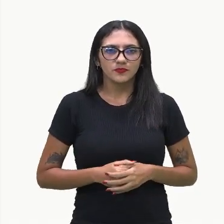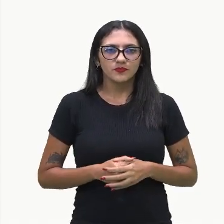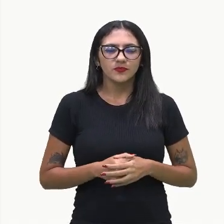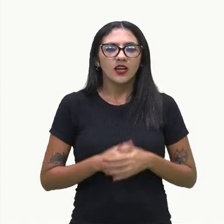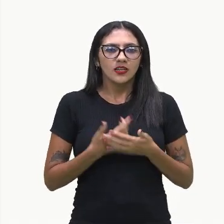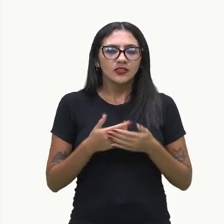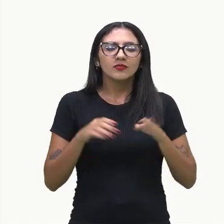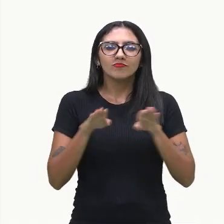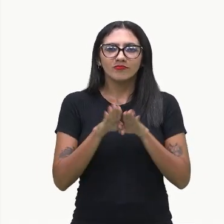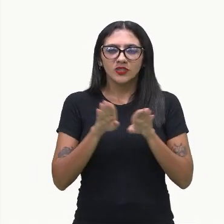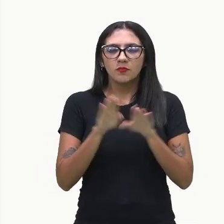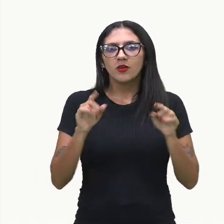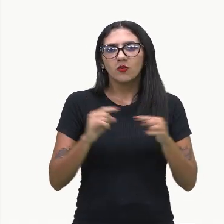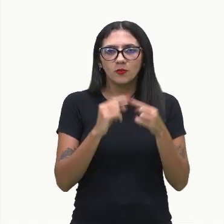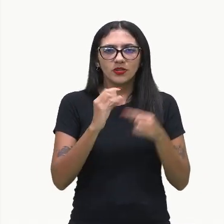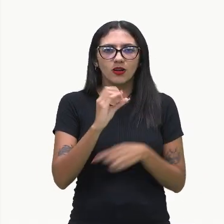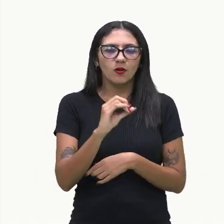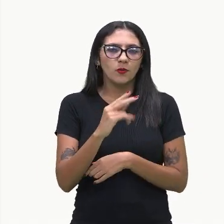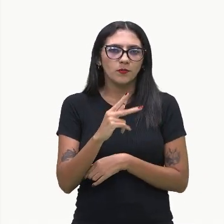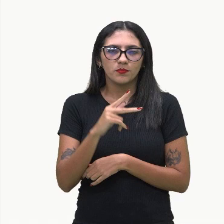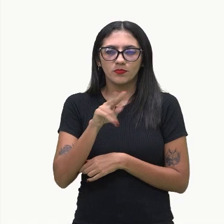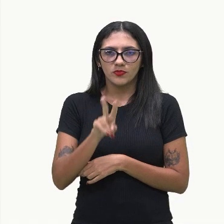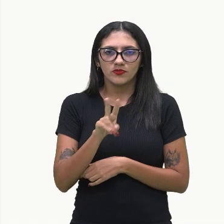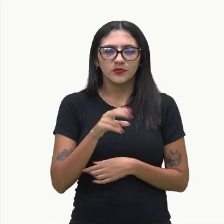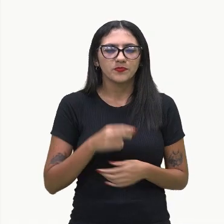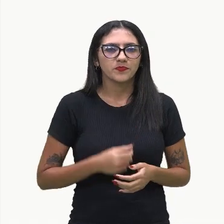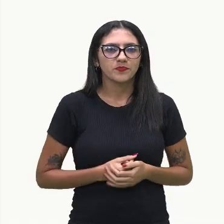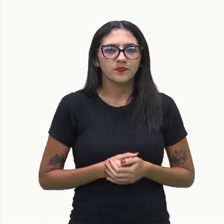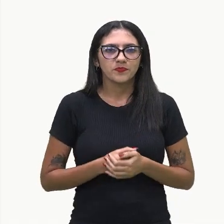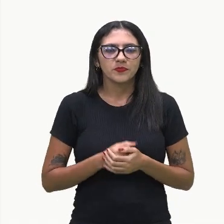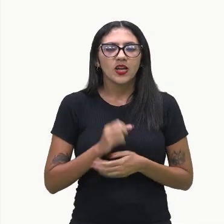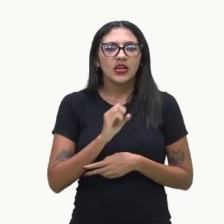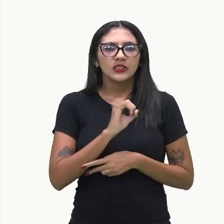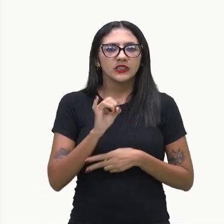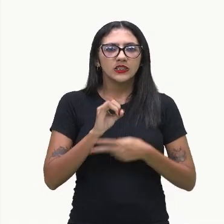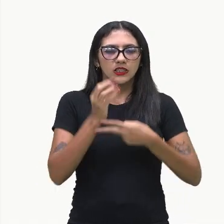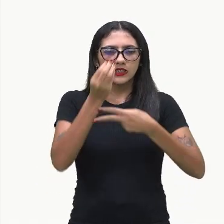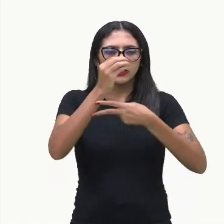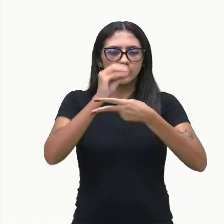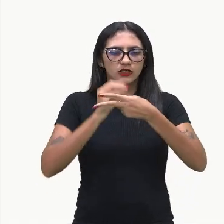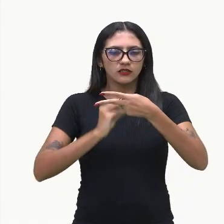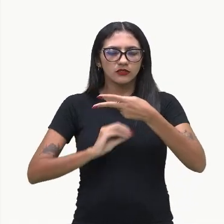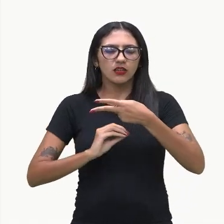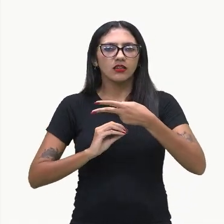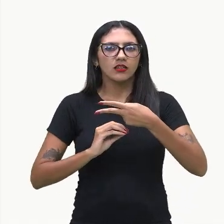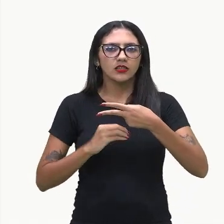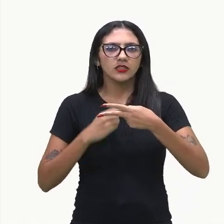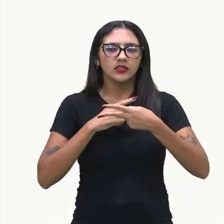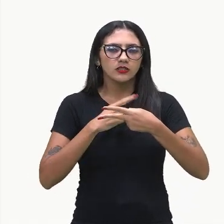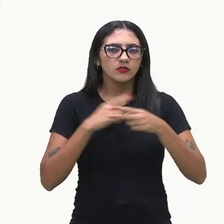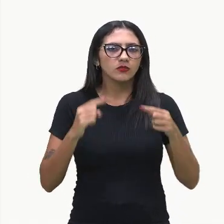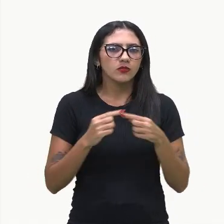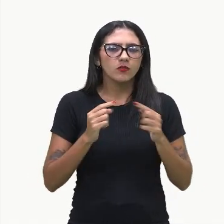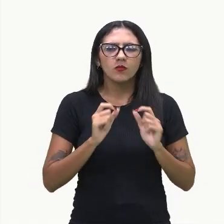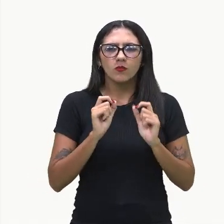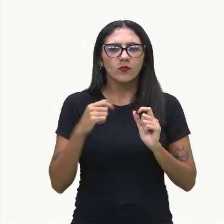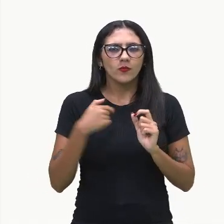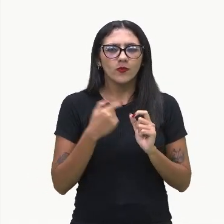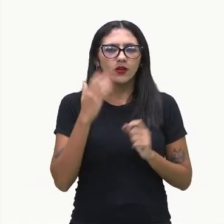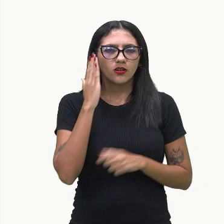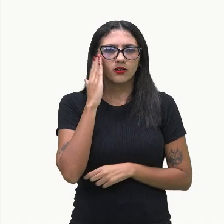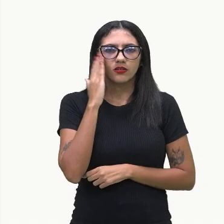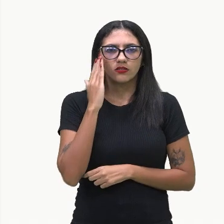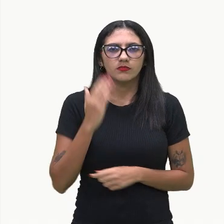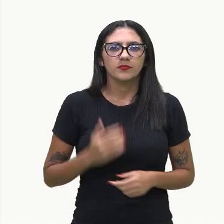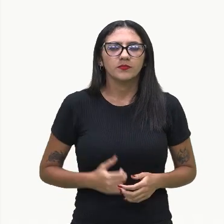ângulos opostos pelo vértice. Se eles são ângulos opostos pelo vértice, o que é que nós já sabemos?